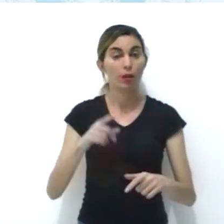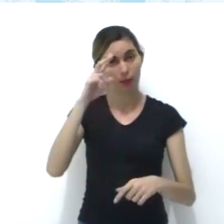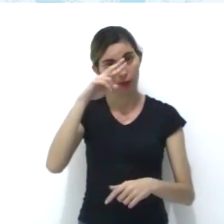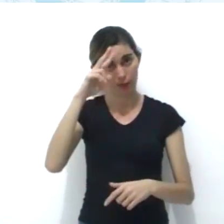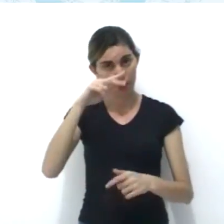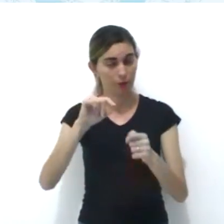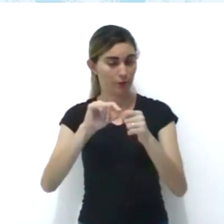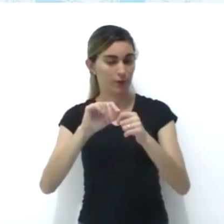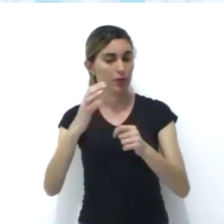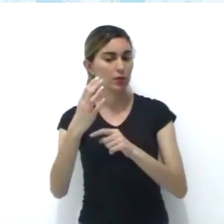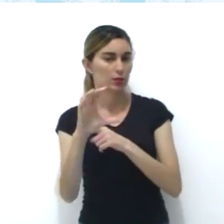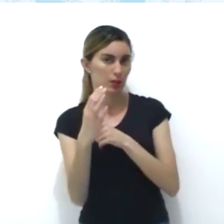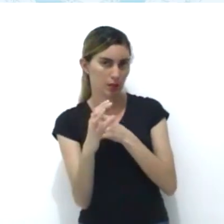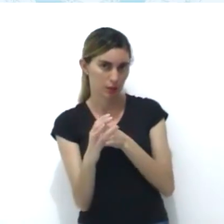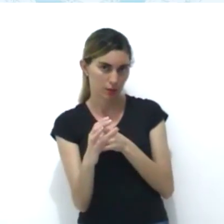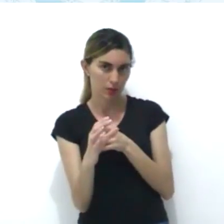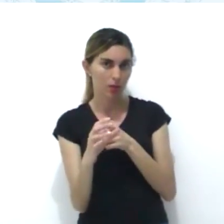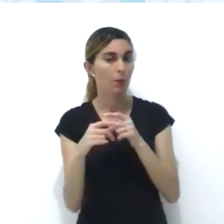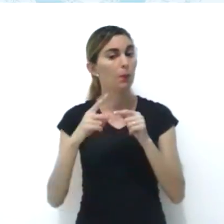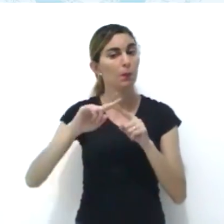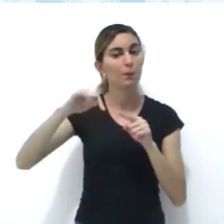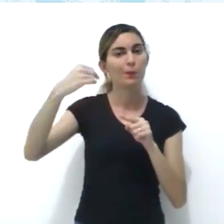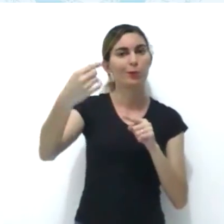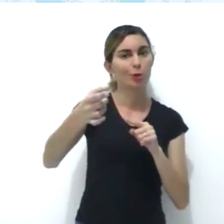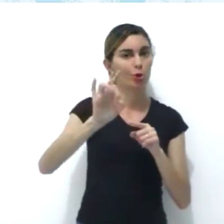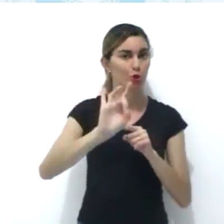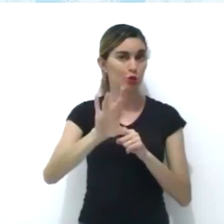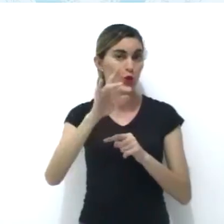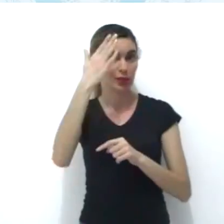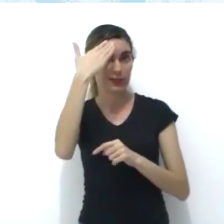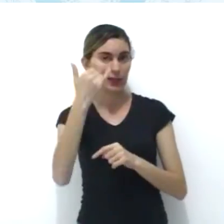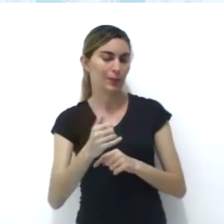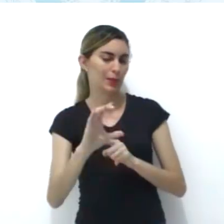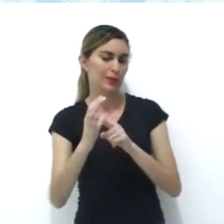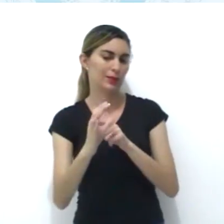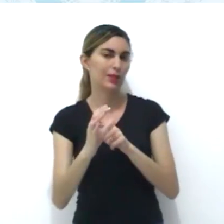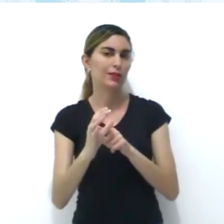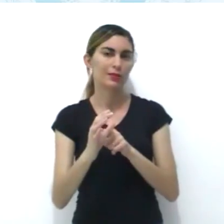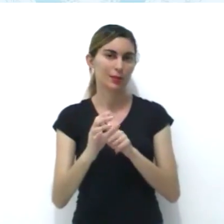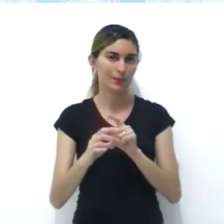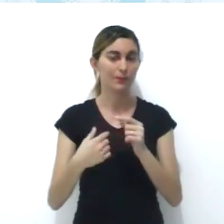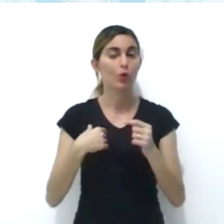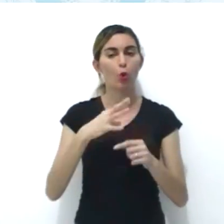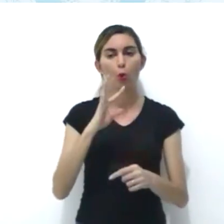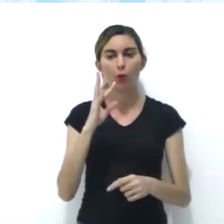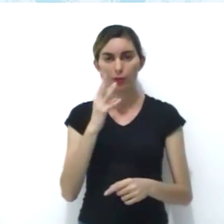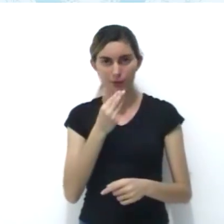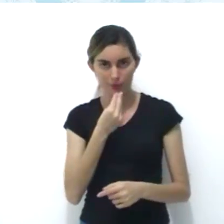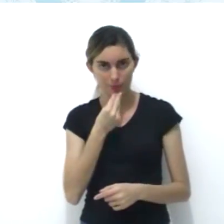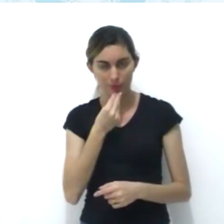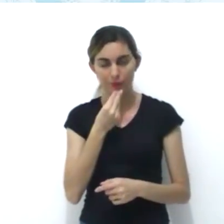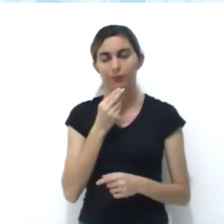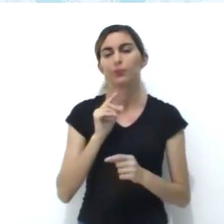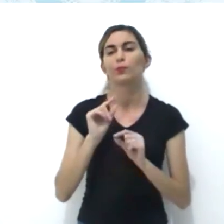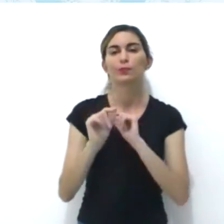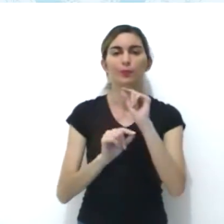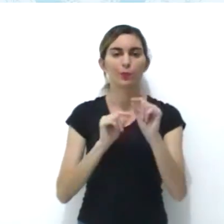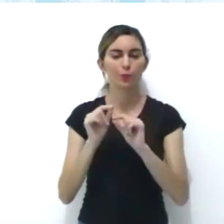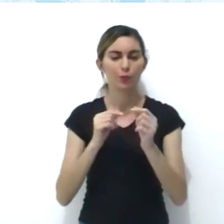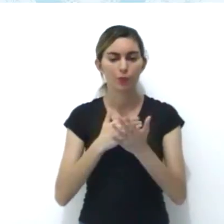caminho. Mas lembra que fazer ciências é para além de só saber ciências. É eu pegar esse